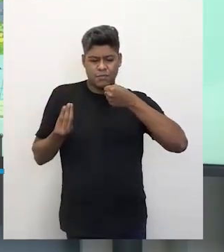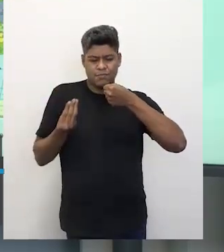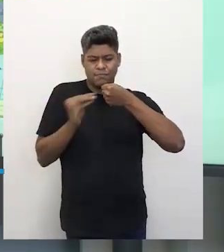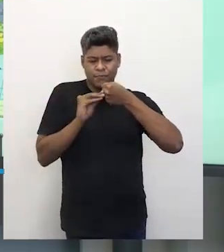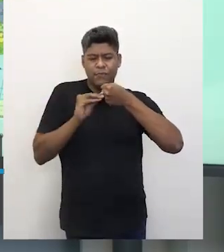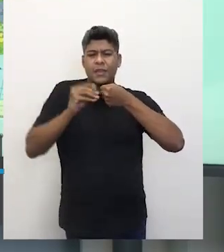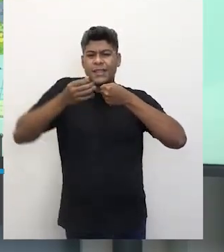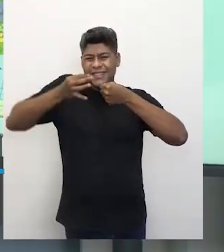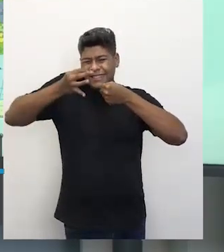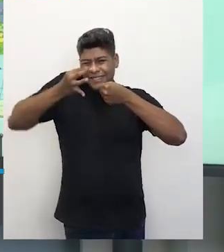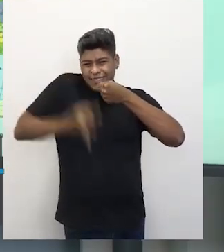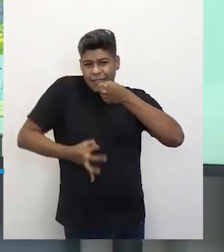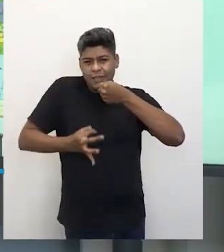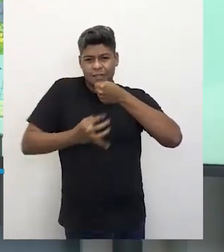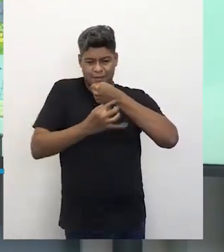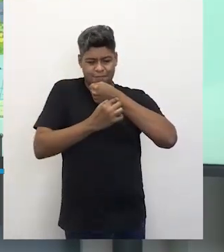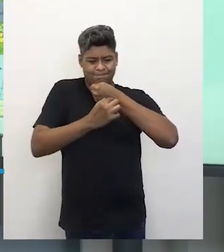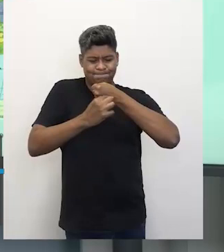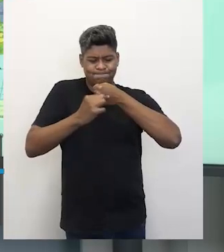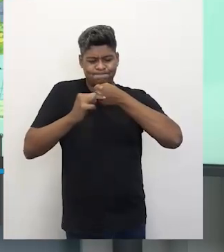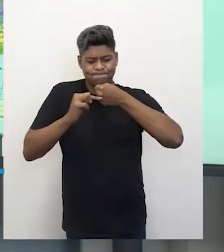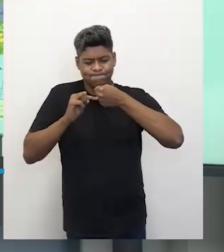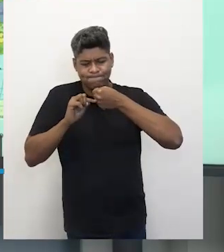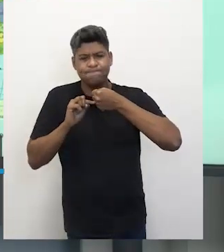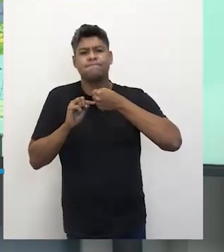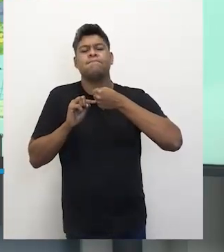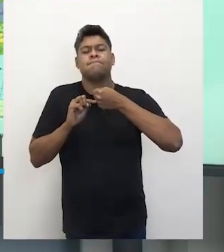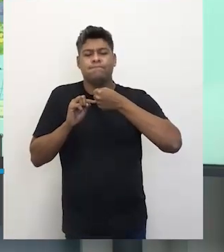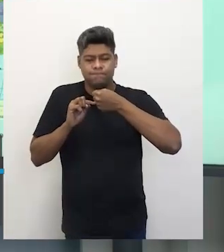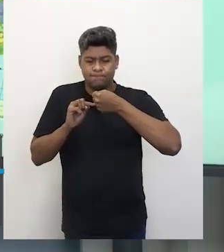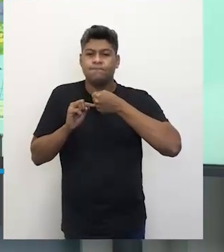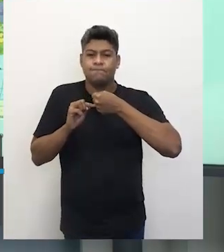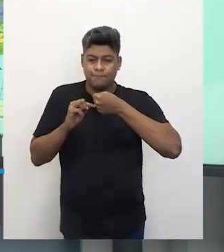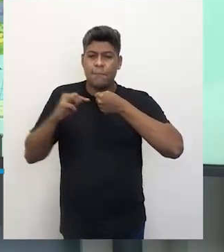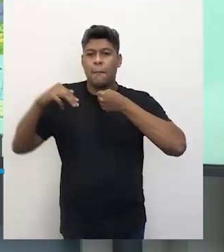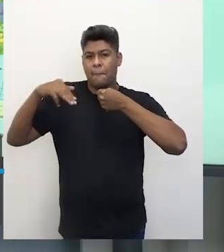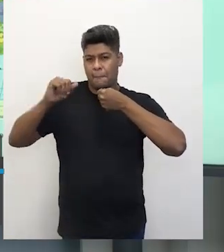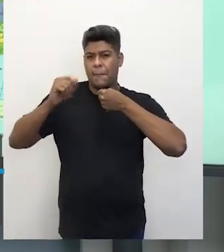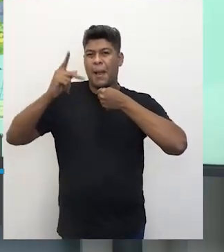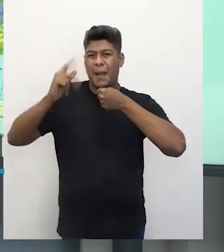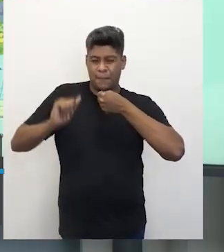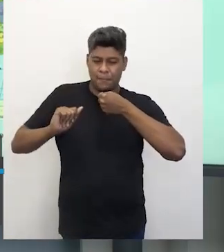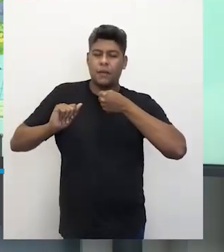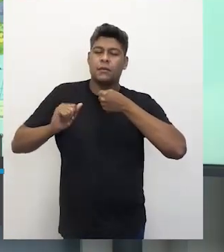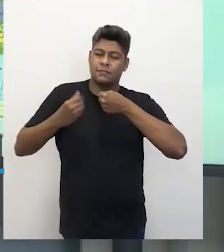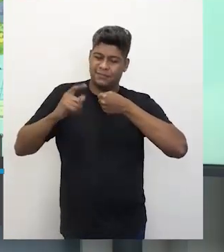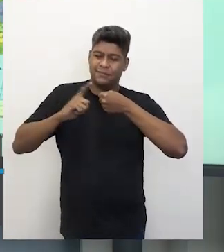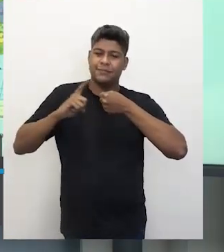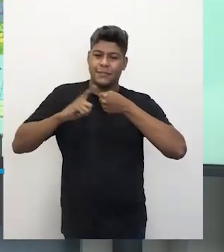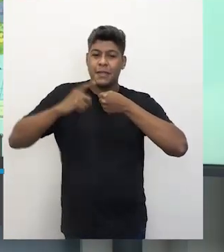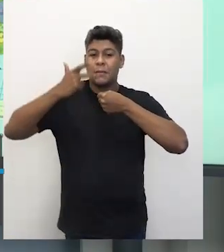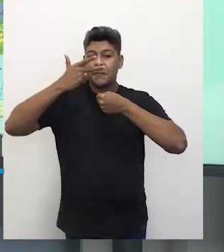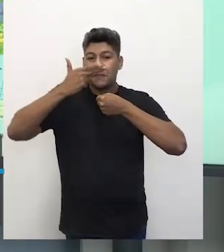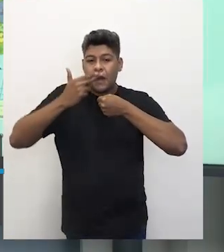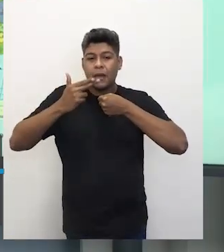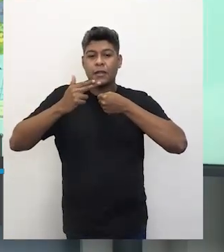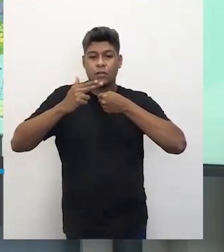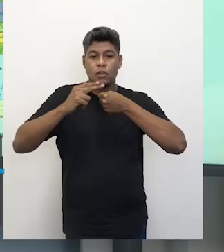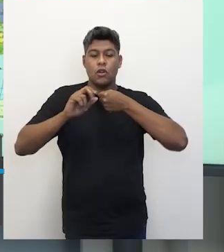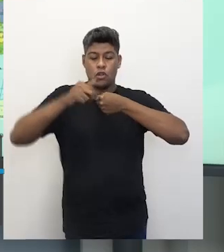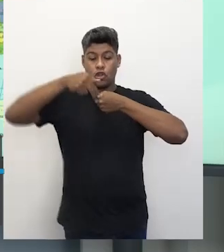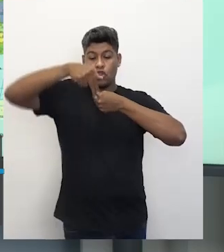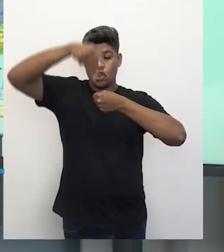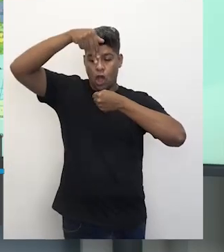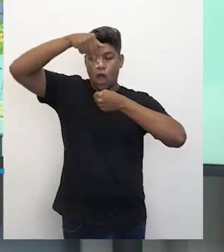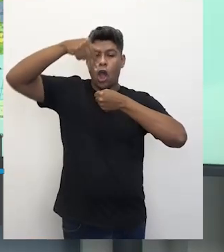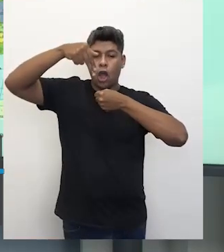corretamente lá no centro é vão dizer assim o centro do mapa do planisfério né ter ideia uma parte do Hemisfério